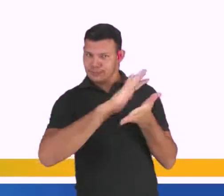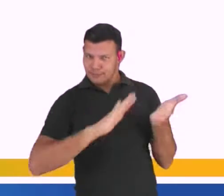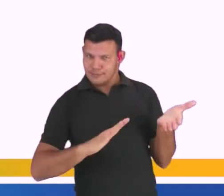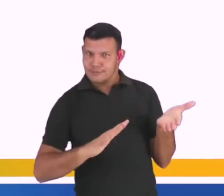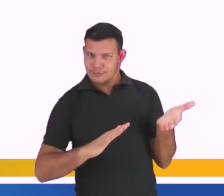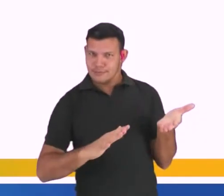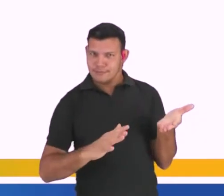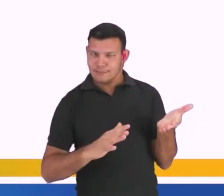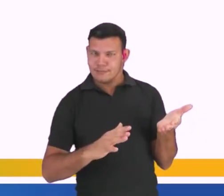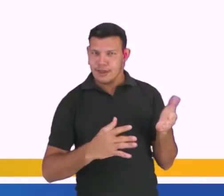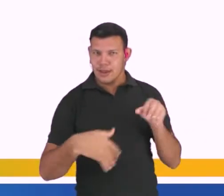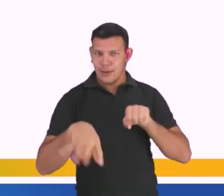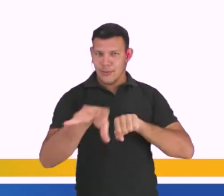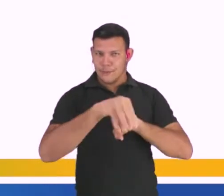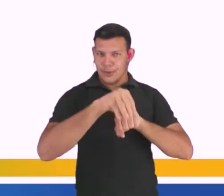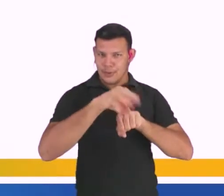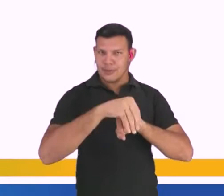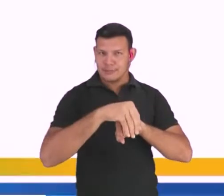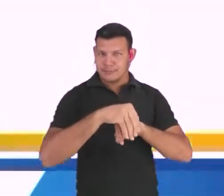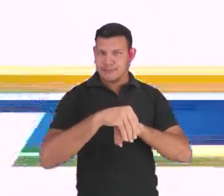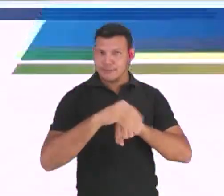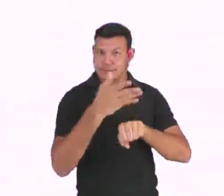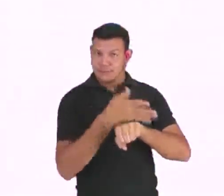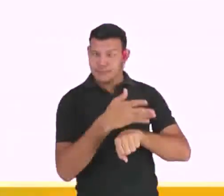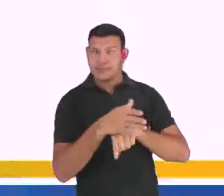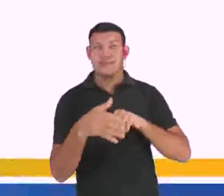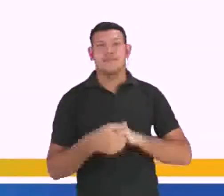Então, vamos fazer uns exercícios para tentar fixar?